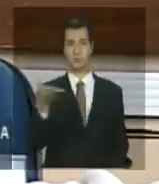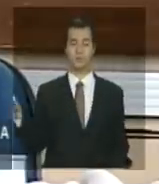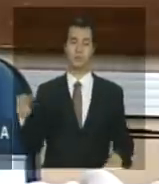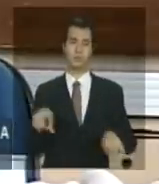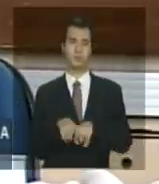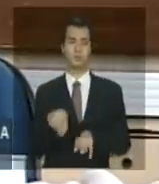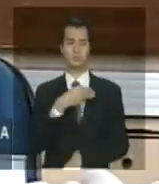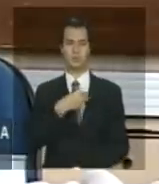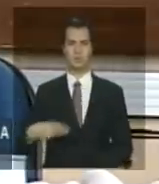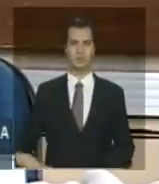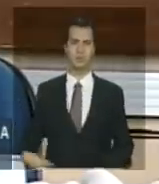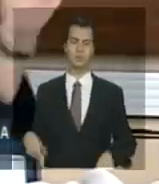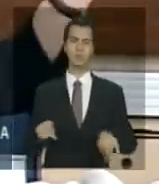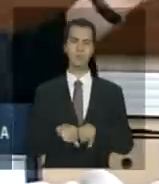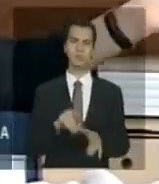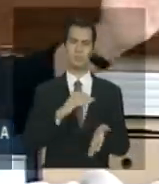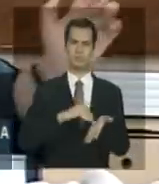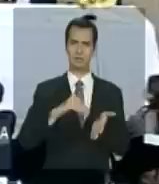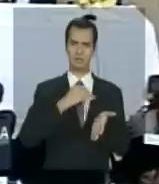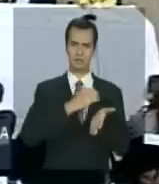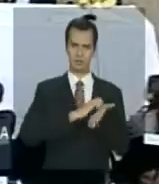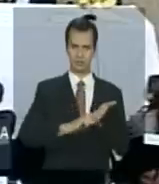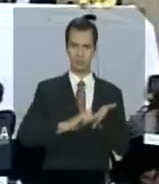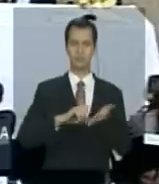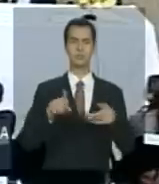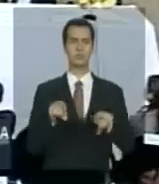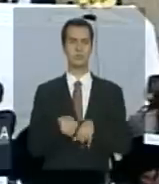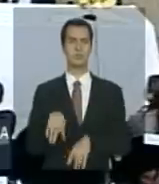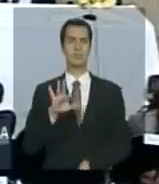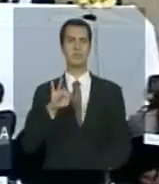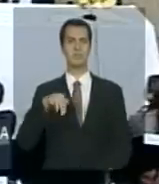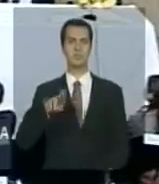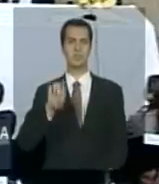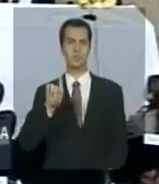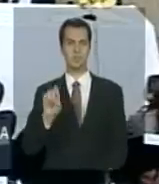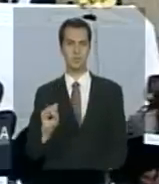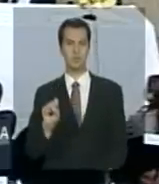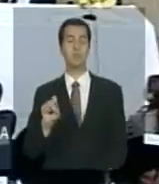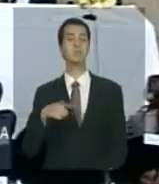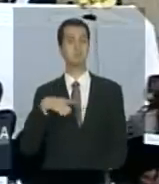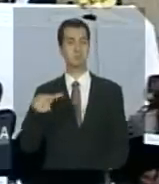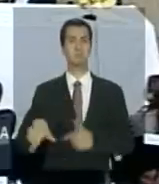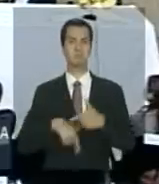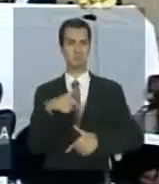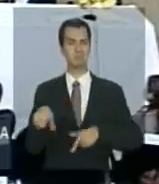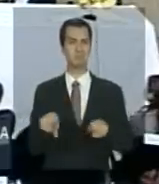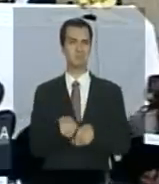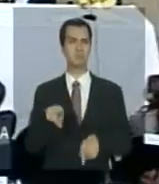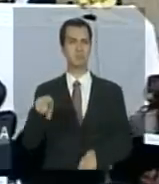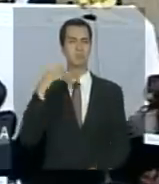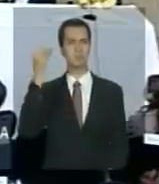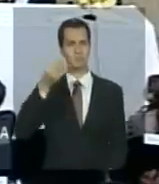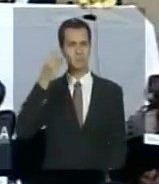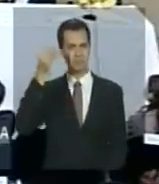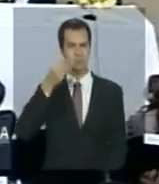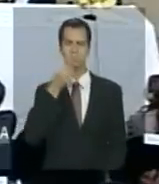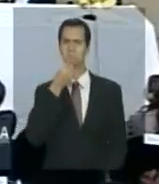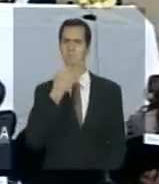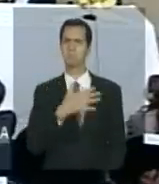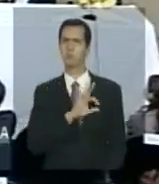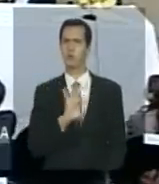ministros, secretários executivos, tem interesse no trabalho que a FNDE tem feito também nessa área, que são experiências que precisam